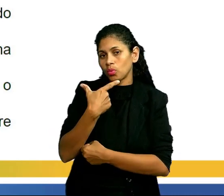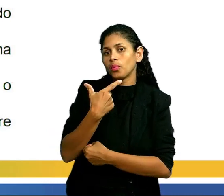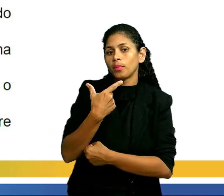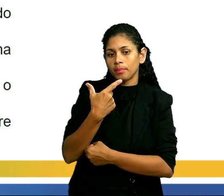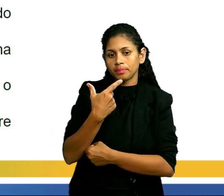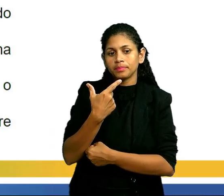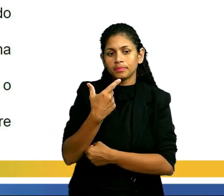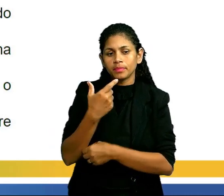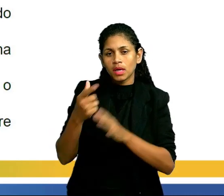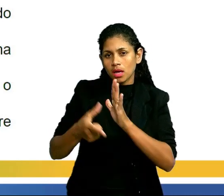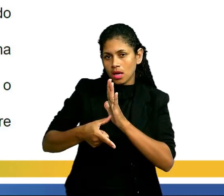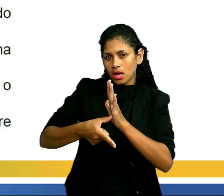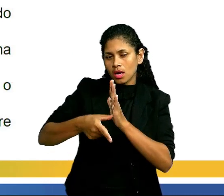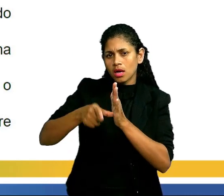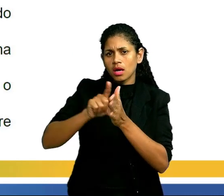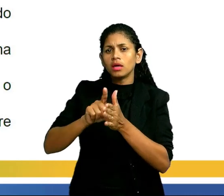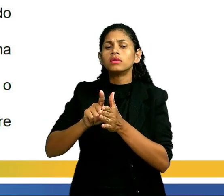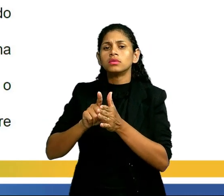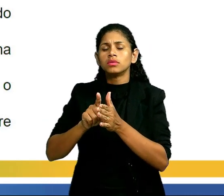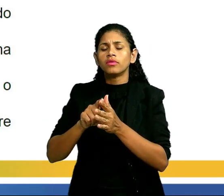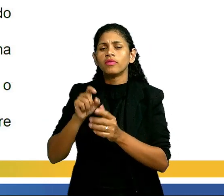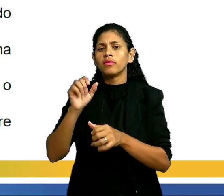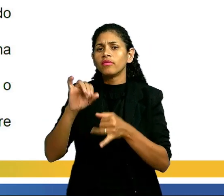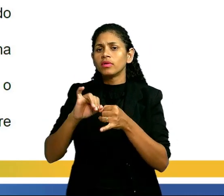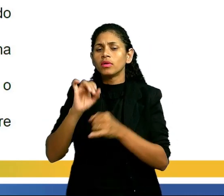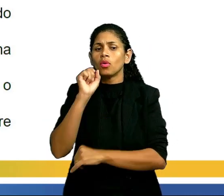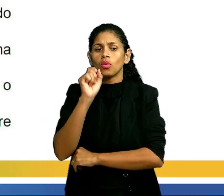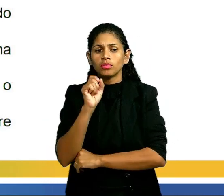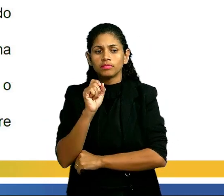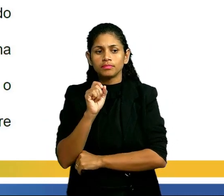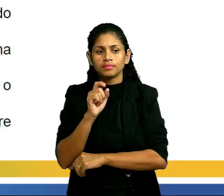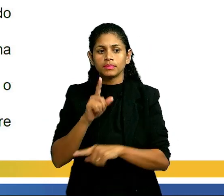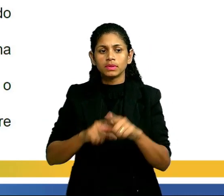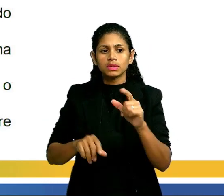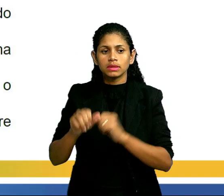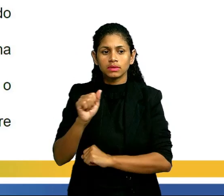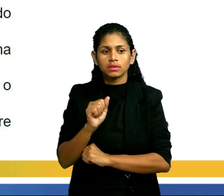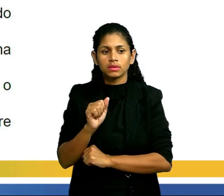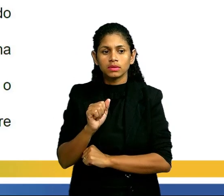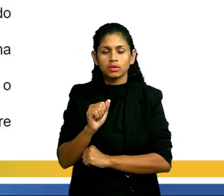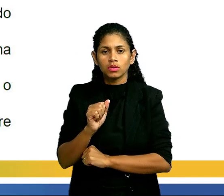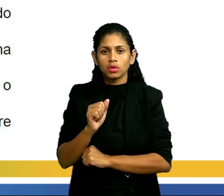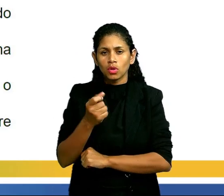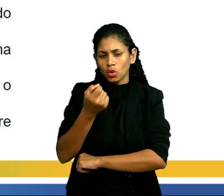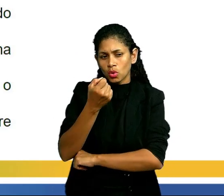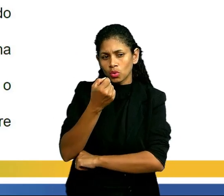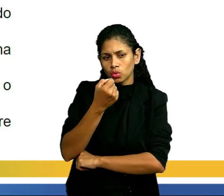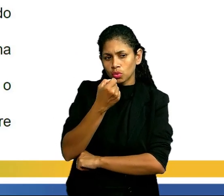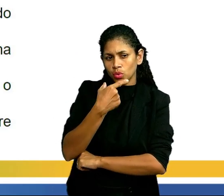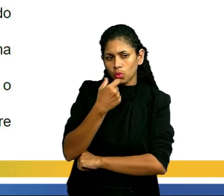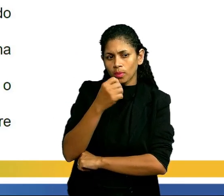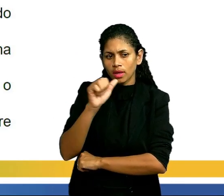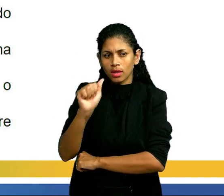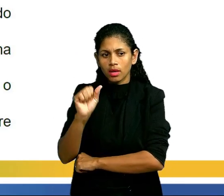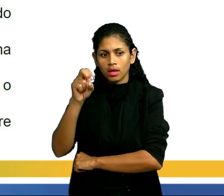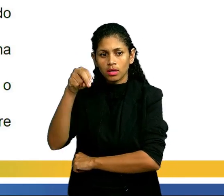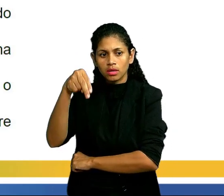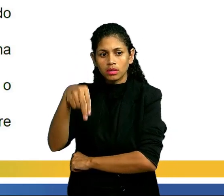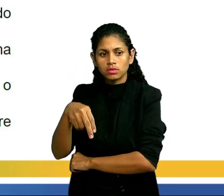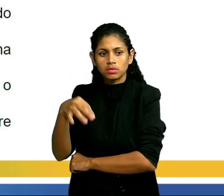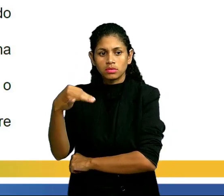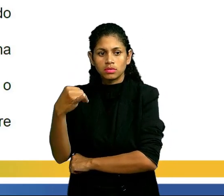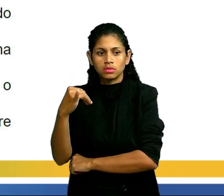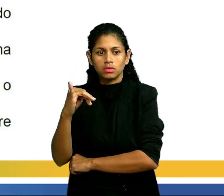tratamento. Alternativa A, o que ele tem que fazer? Ele tem que tomar antibiótico contra o vírus da